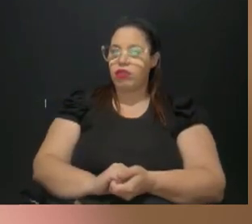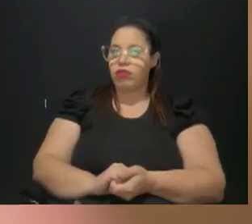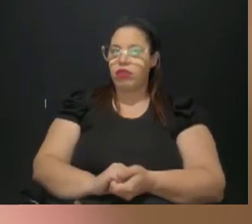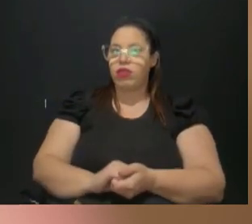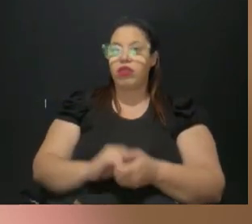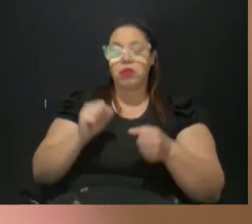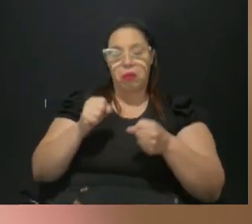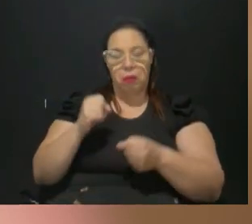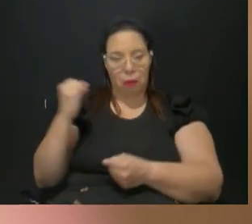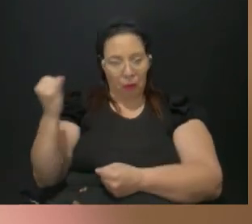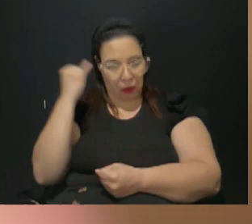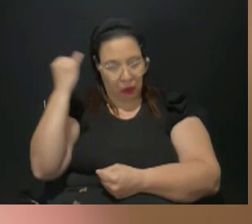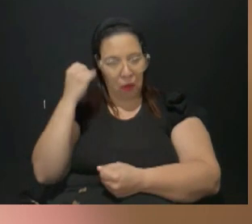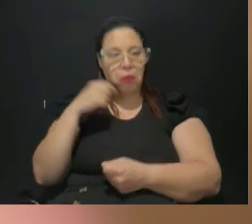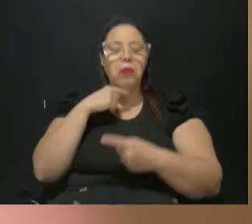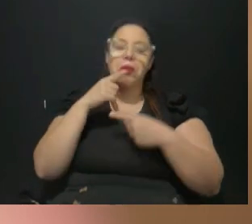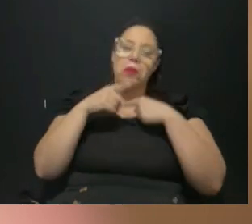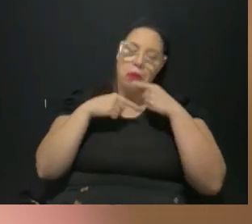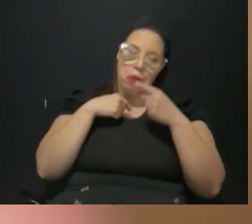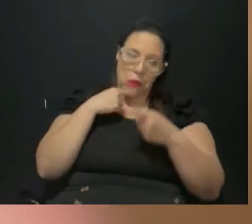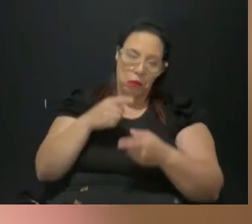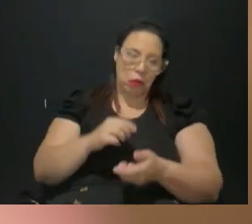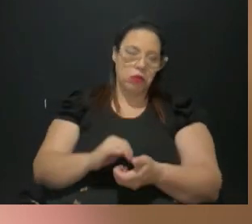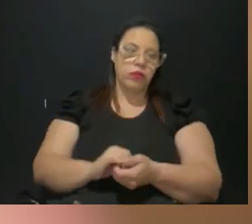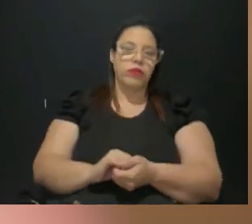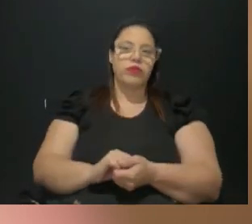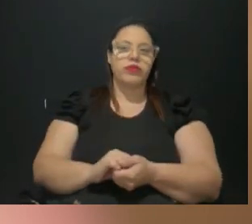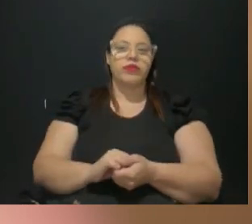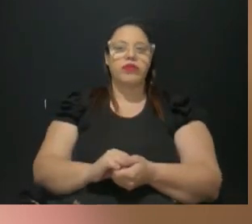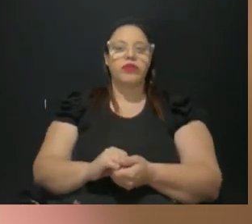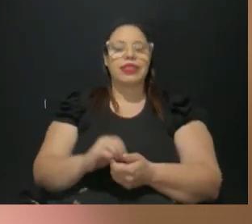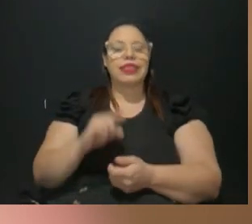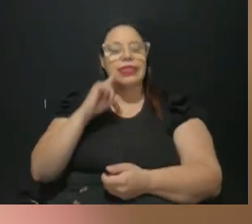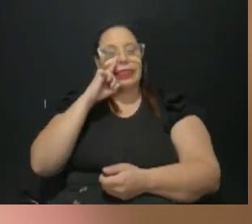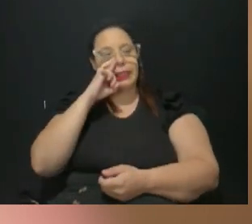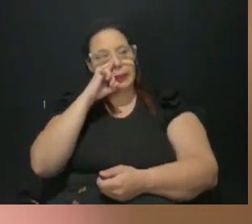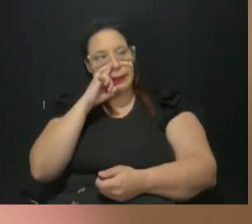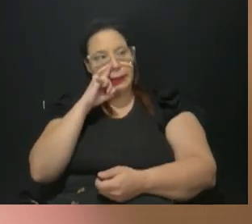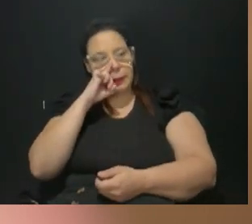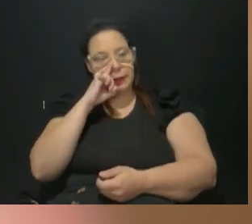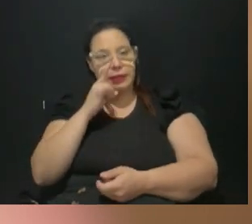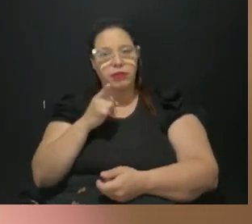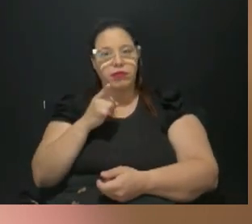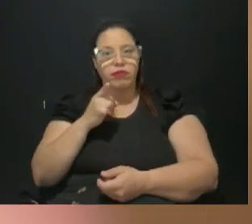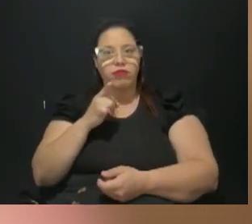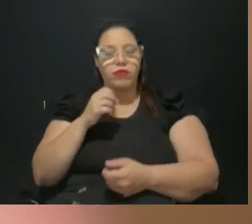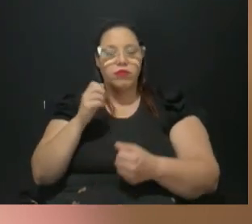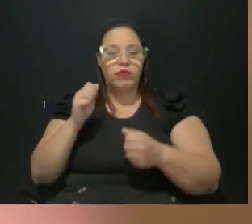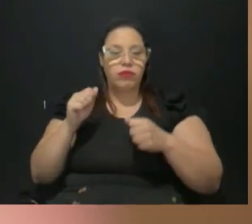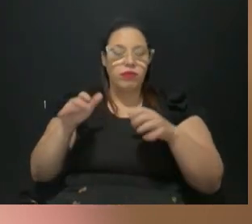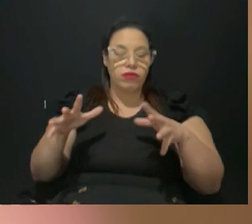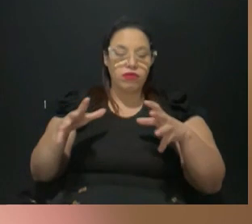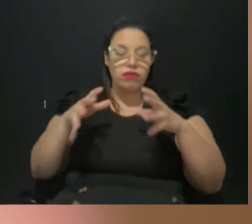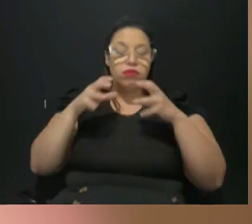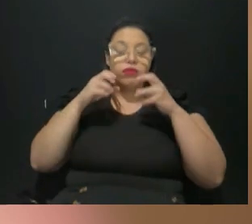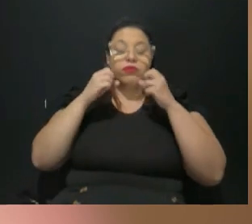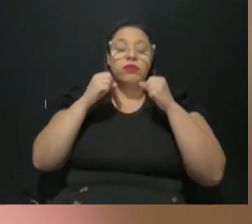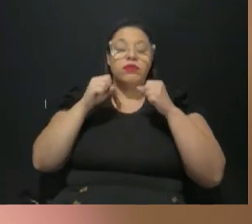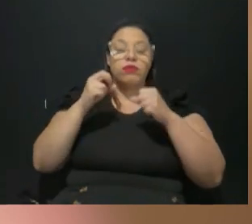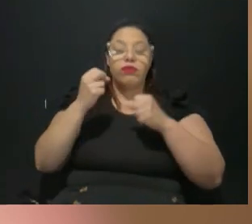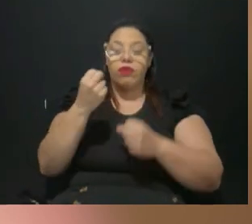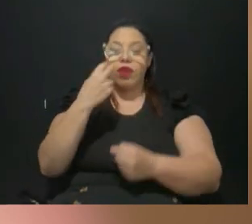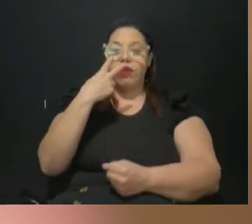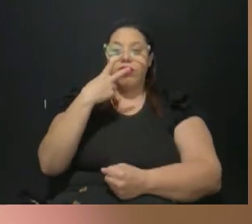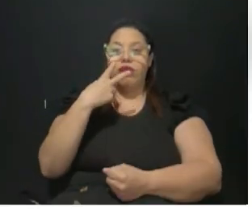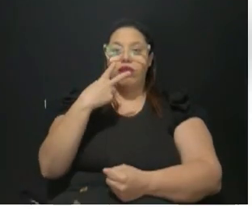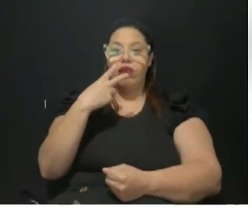Claro, isso é muito importante a gente tirar todas as dúvidas. Existe um risco potencial até de ter uma transmissão respiratória, ou